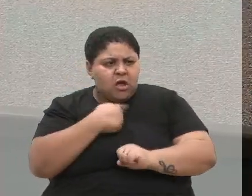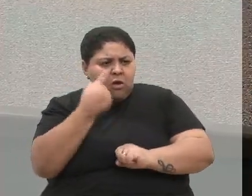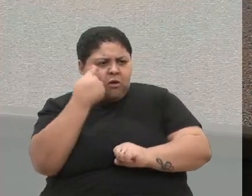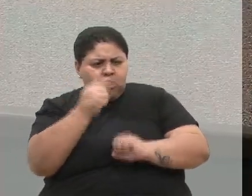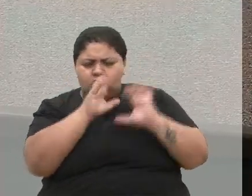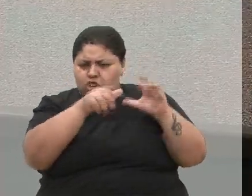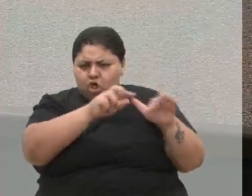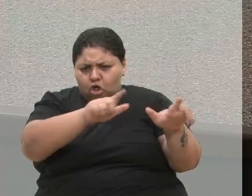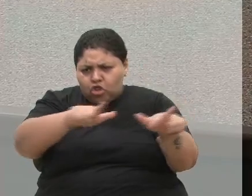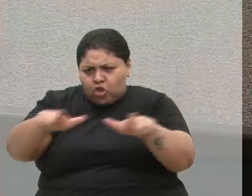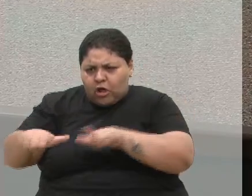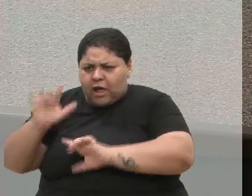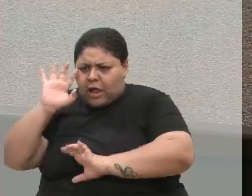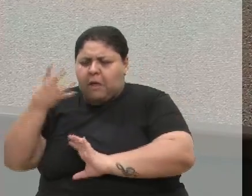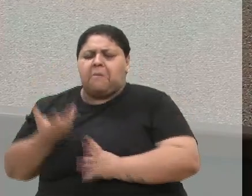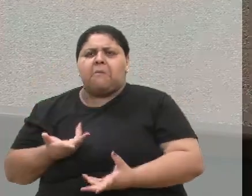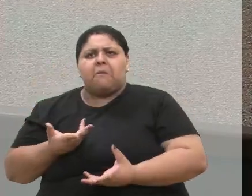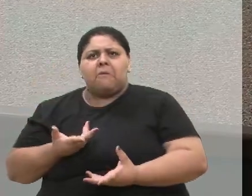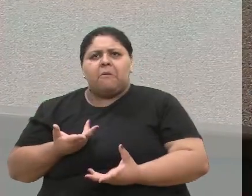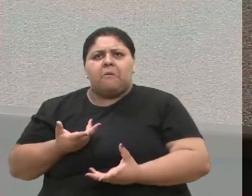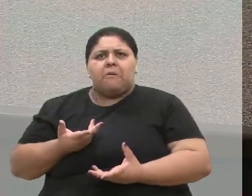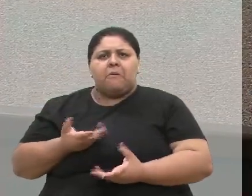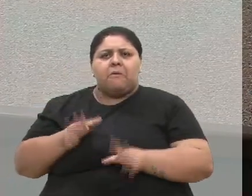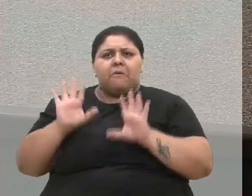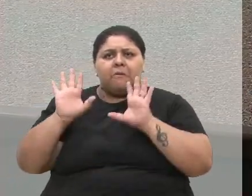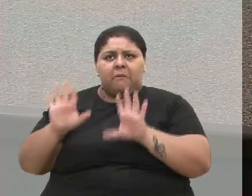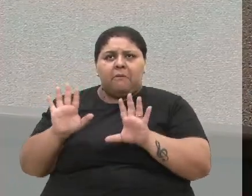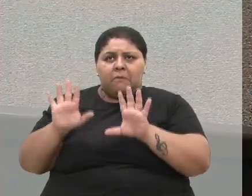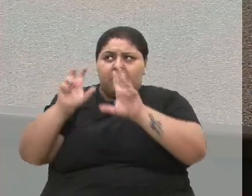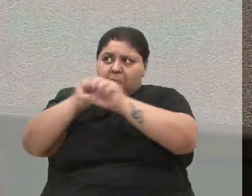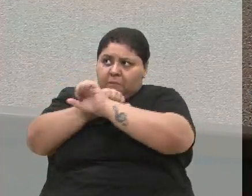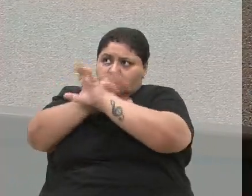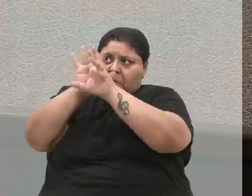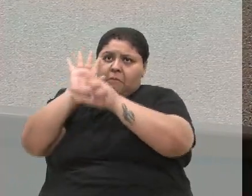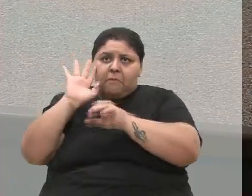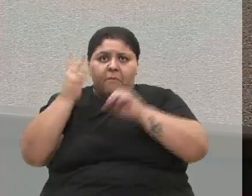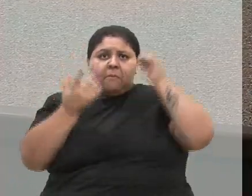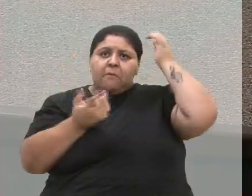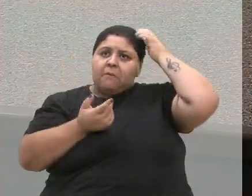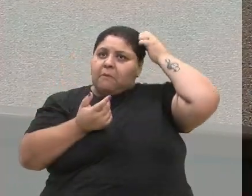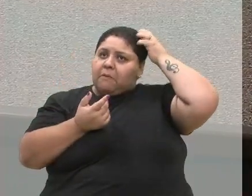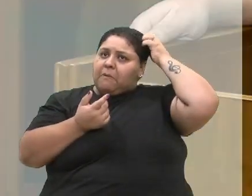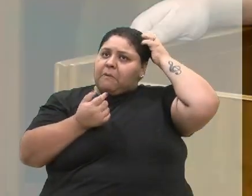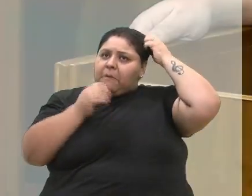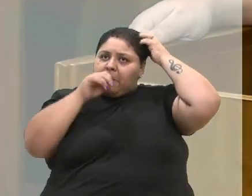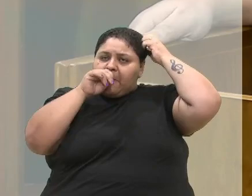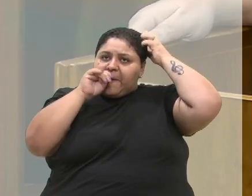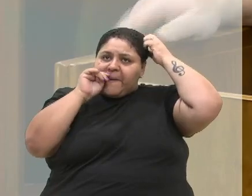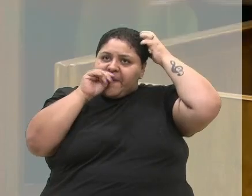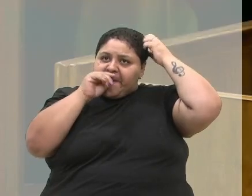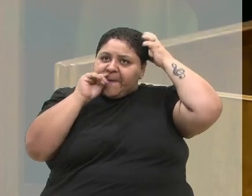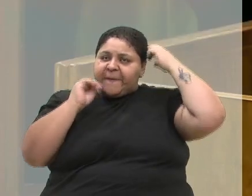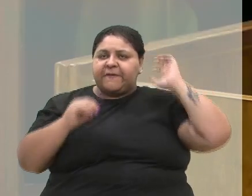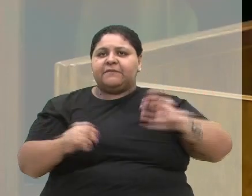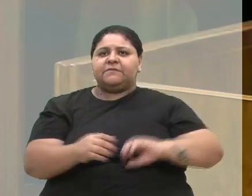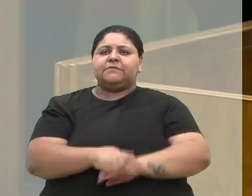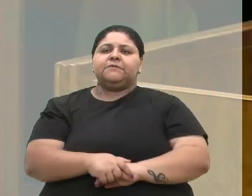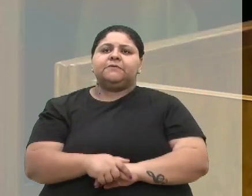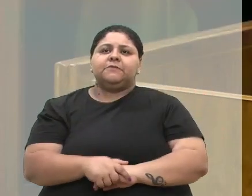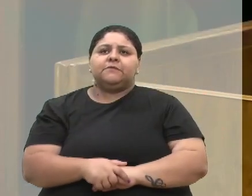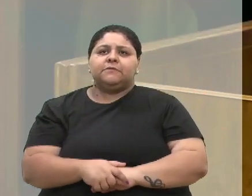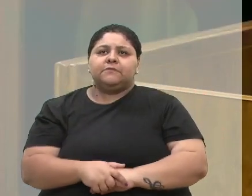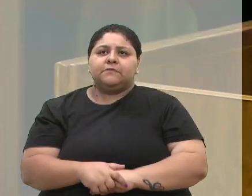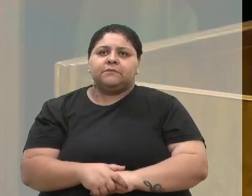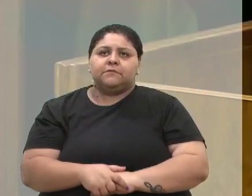lugar que está acontecendo isso. Então fica aqui para deixar bem claro o que está acontecendo em Caxias. Obrigado. Com certeza, vereador